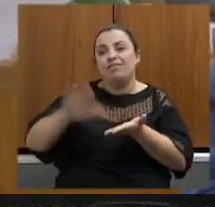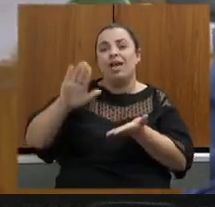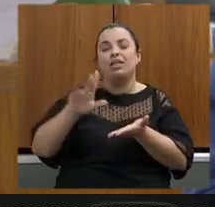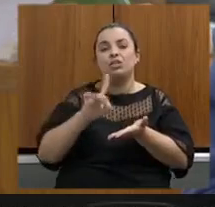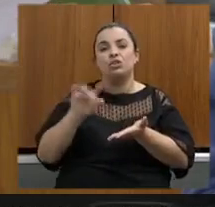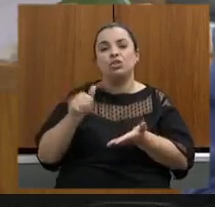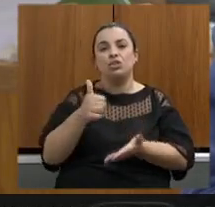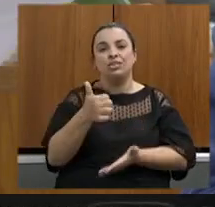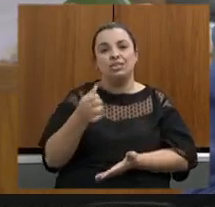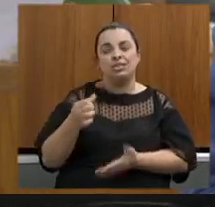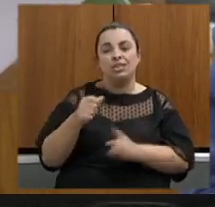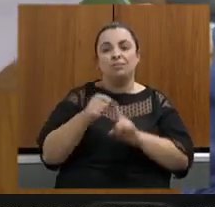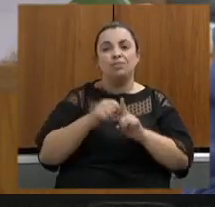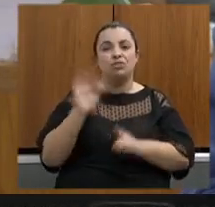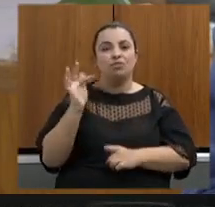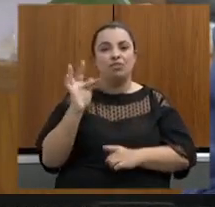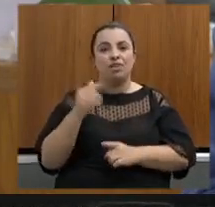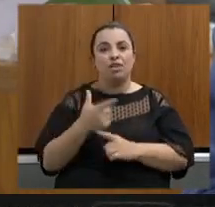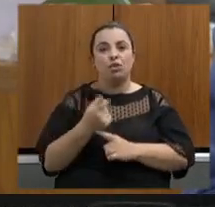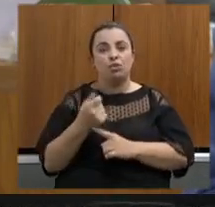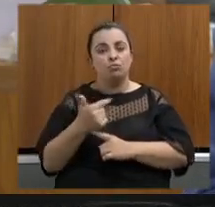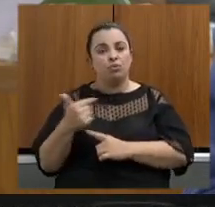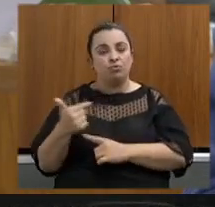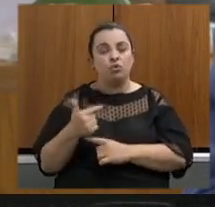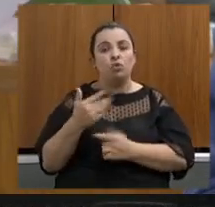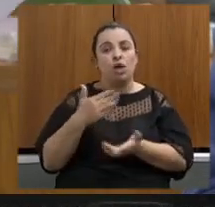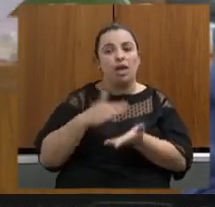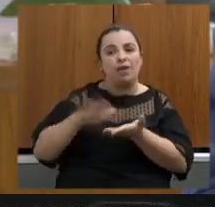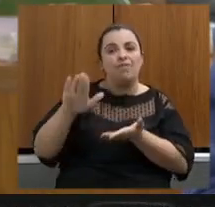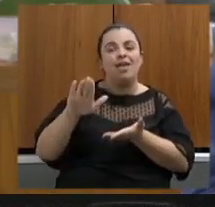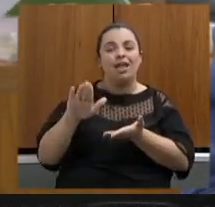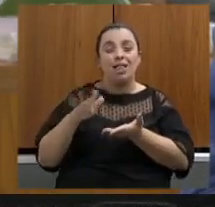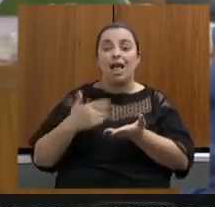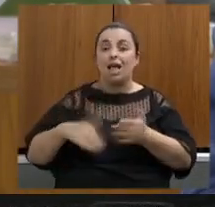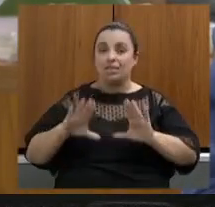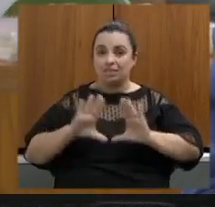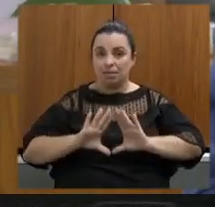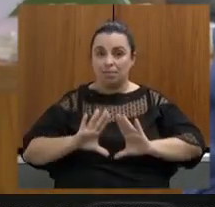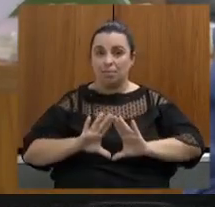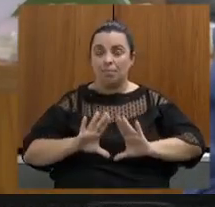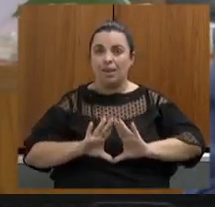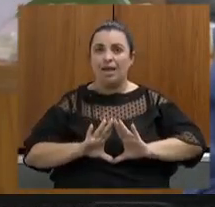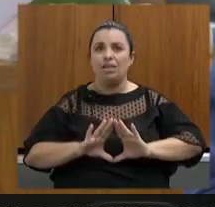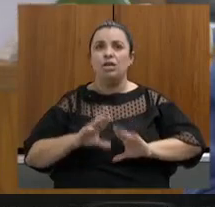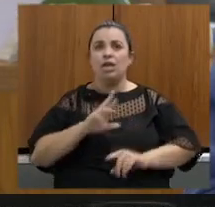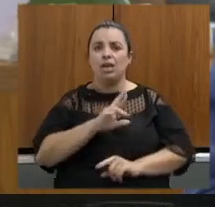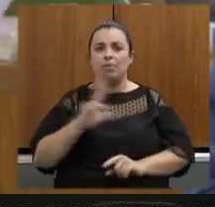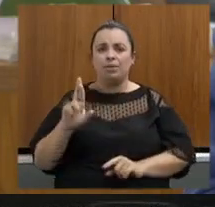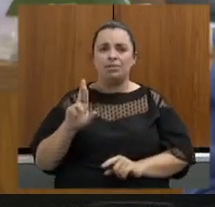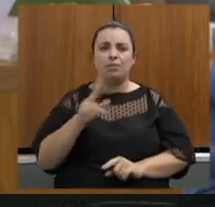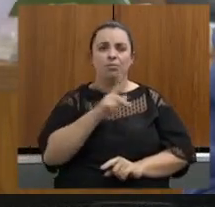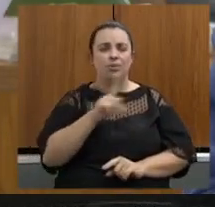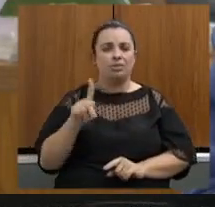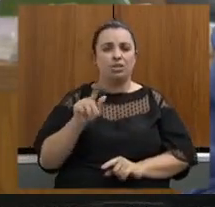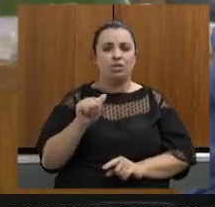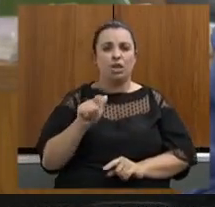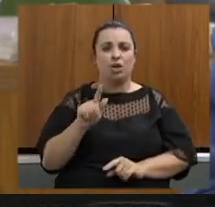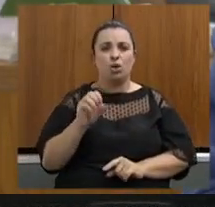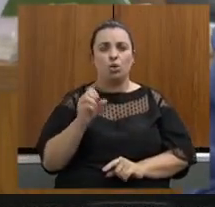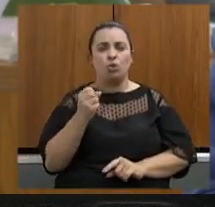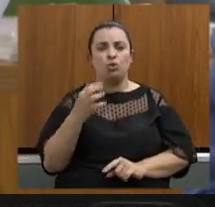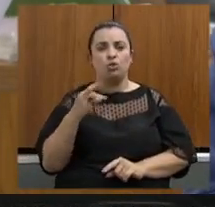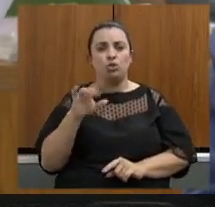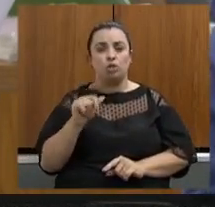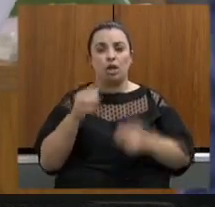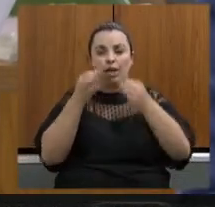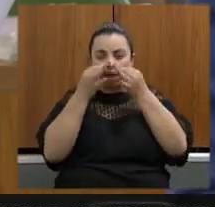fevereiro de 2022 a Assembleia Legislativa no nome do presidente Agostinho Patrus em